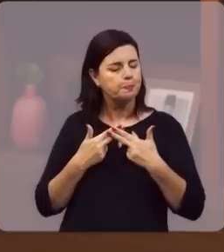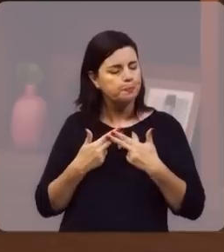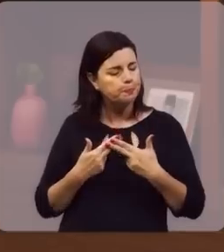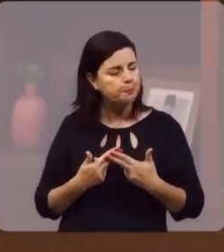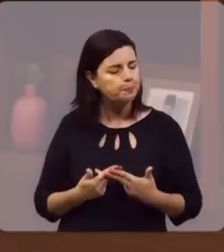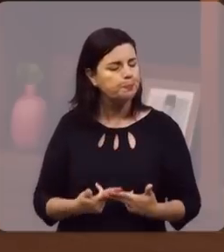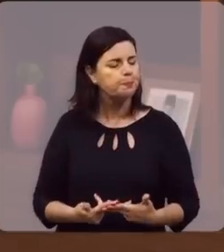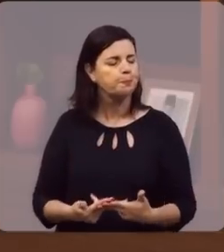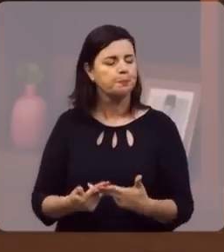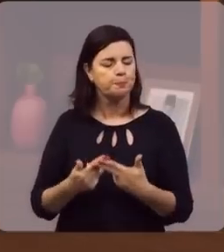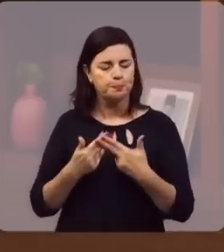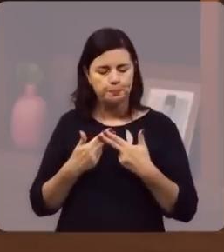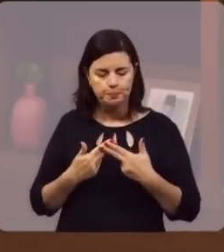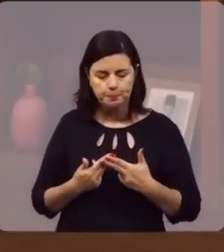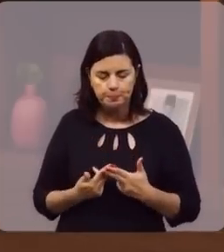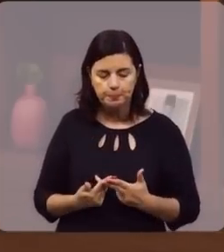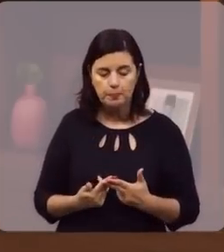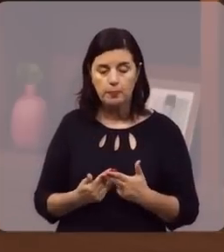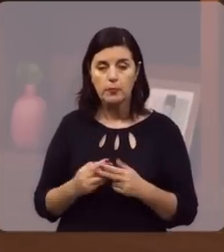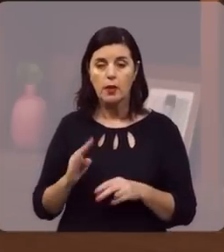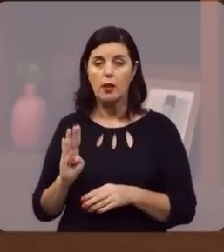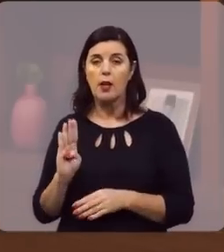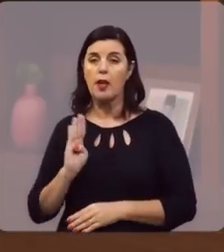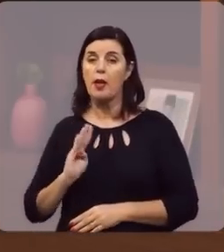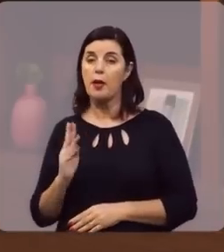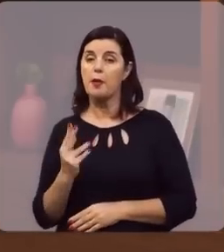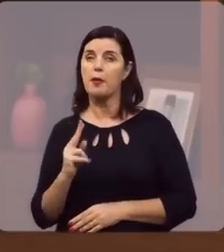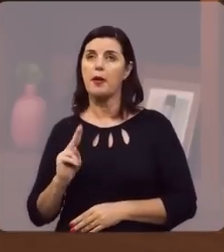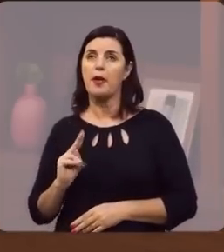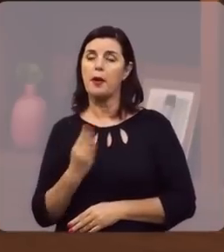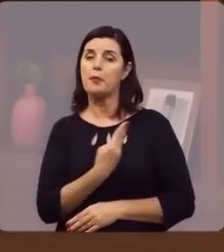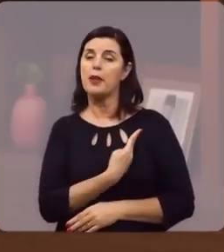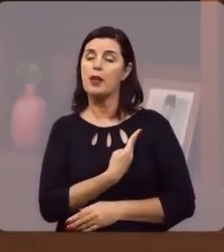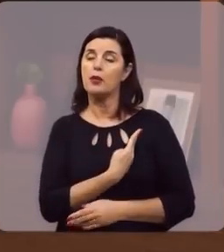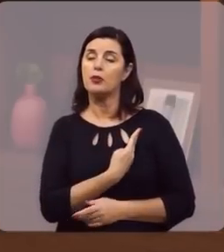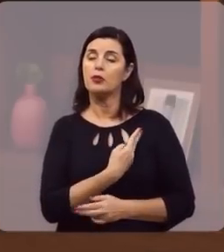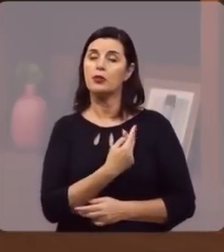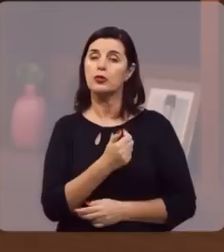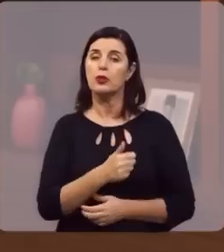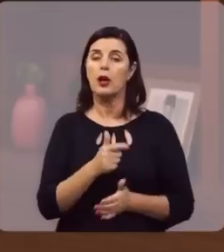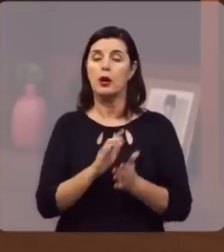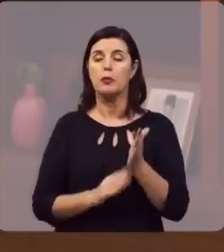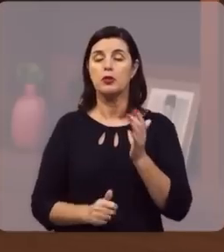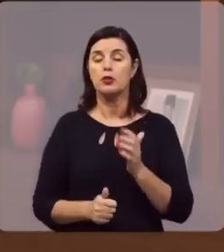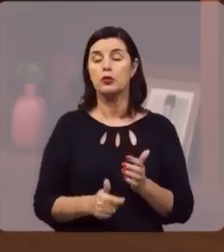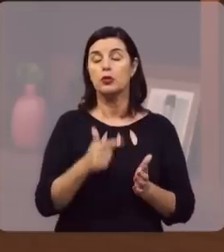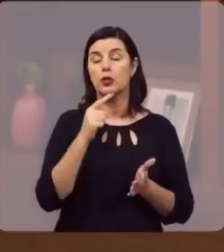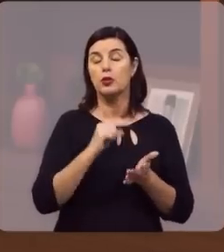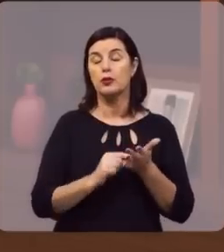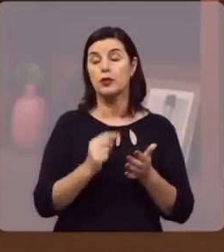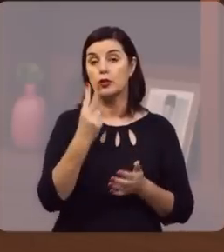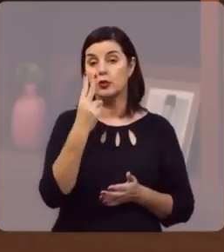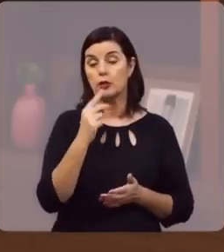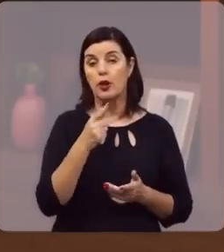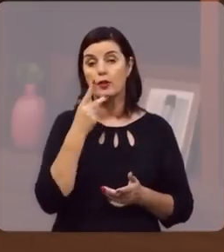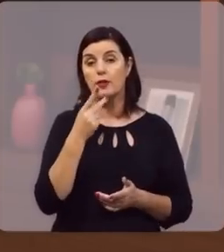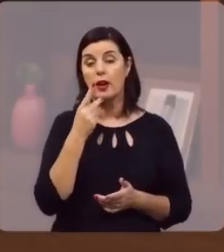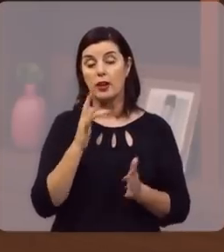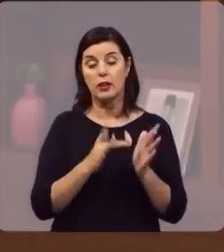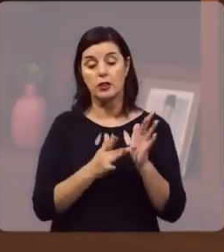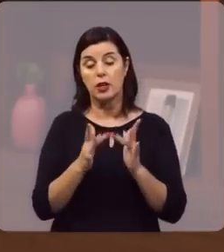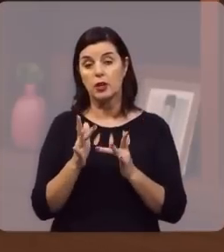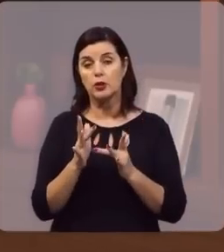todo esse suplício diz a bíblia lá em Hebreus 12 Dois pela alegria que lhe estava proposta